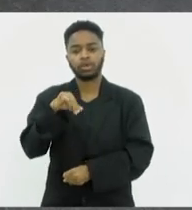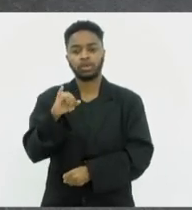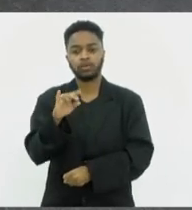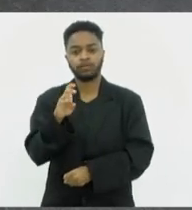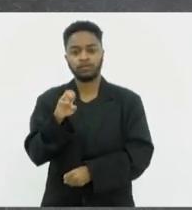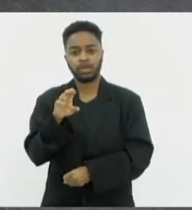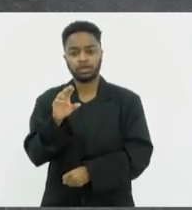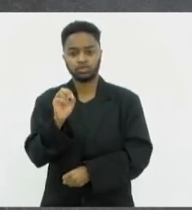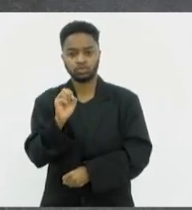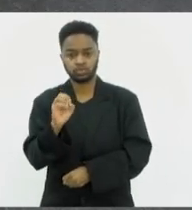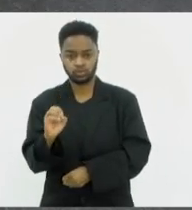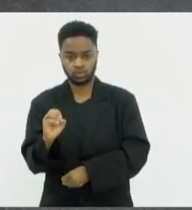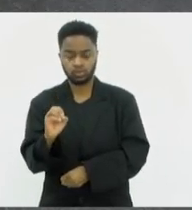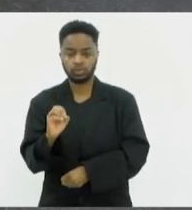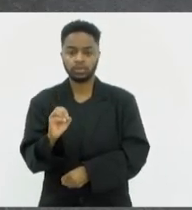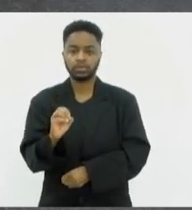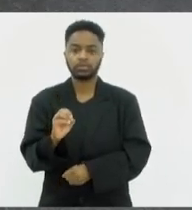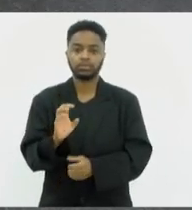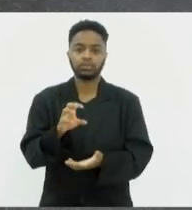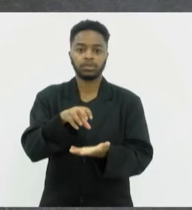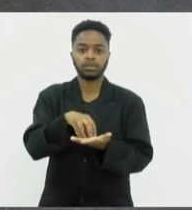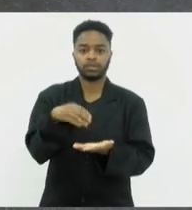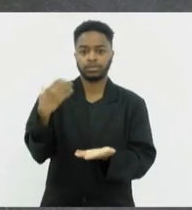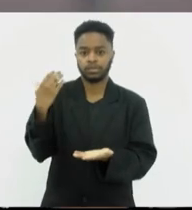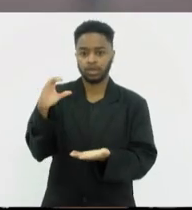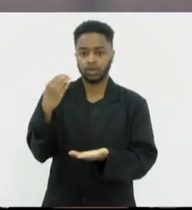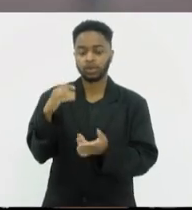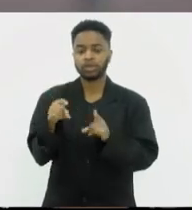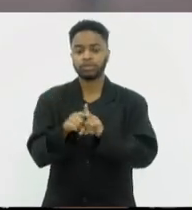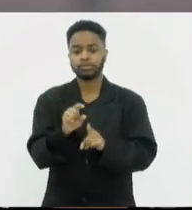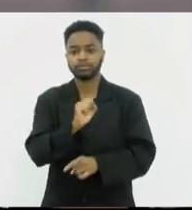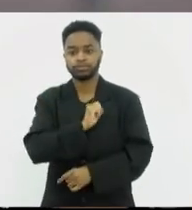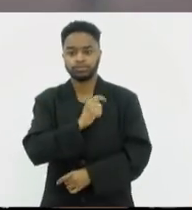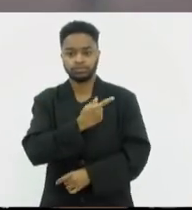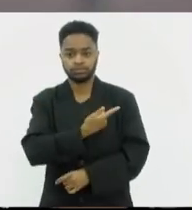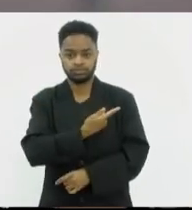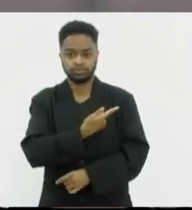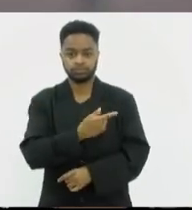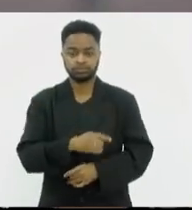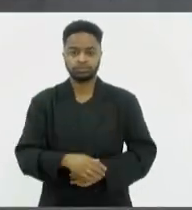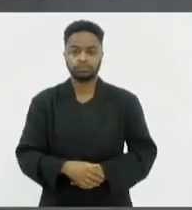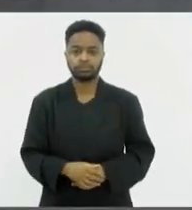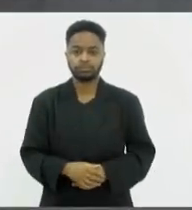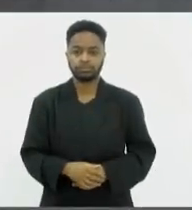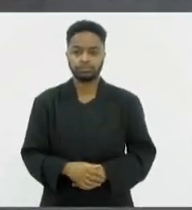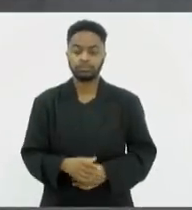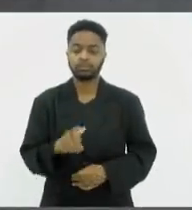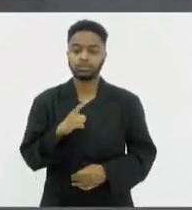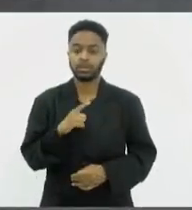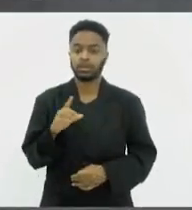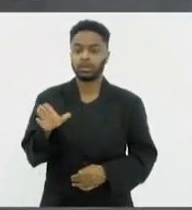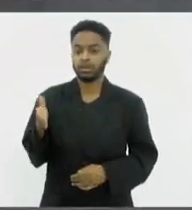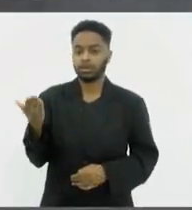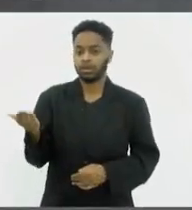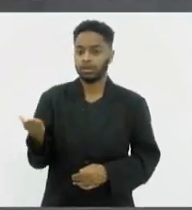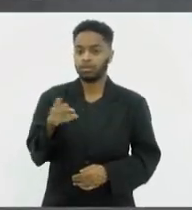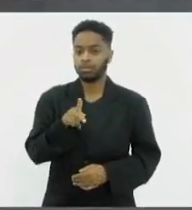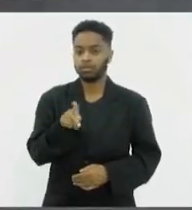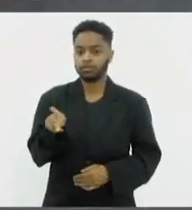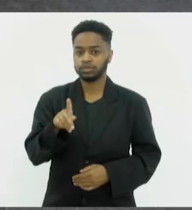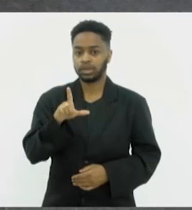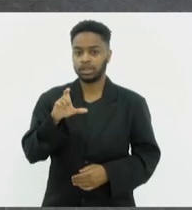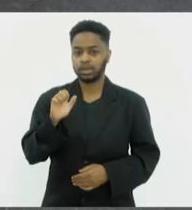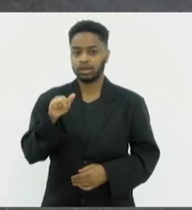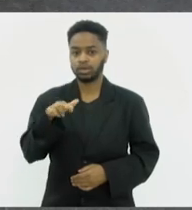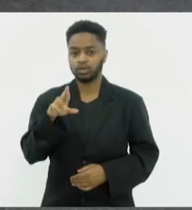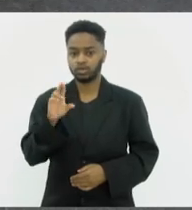Universo, tanto no camp de Niterói quanto no camp de São Gonçalo. Está aqui o professor Leandro Dantas, com os